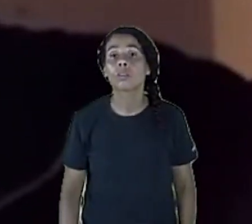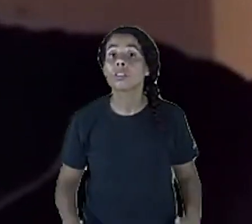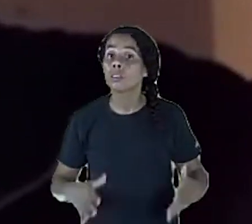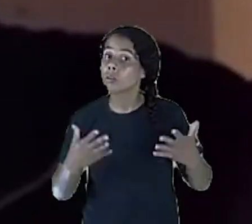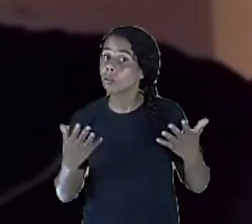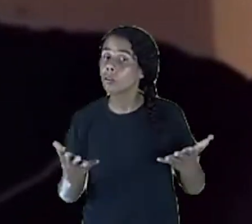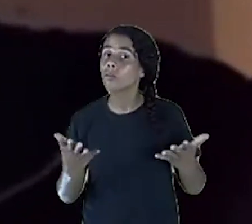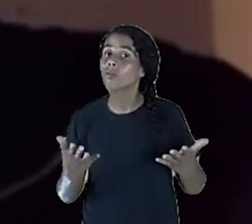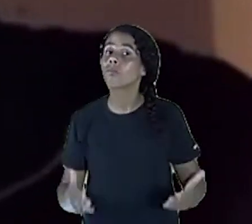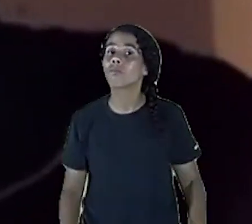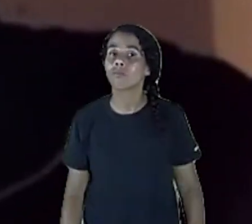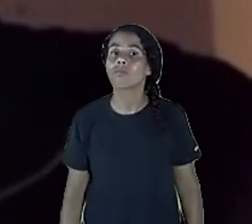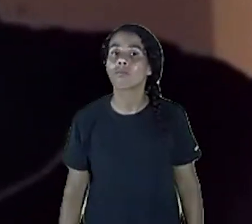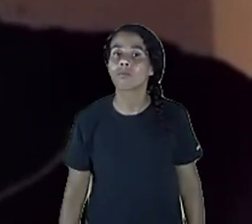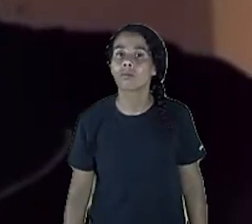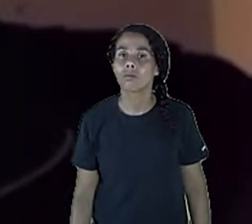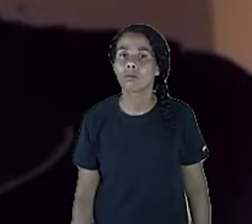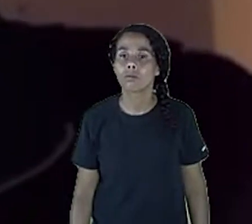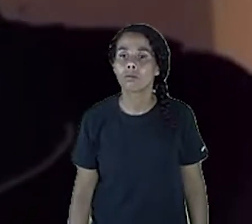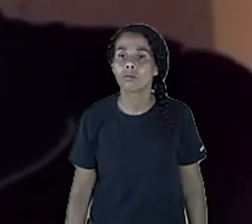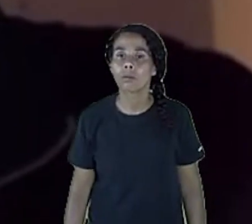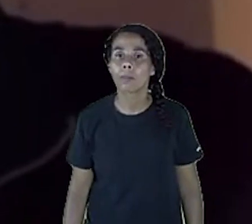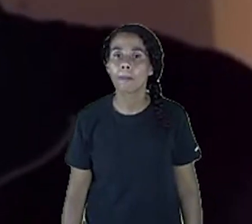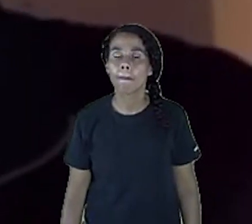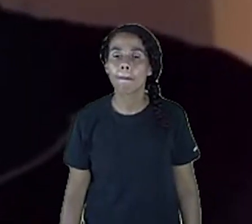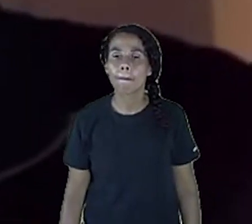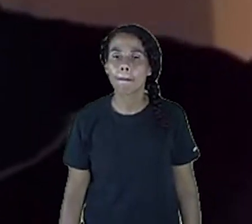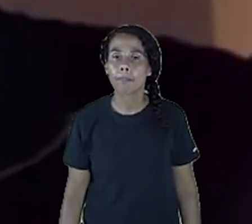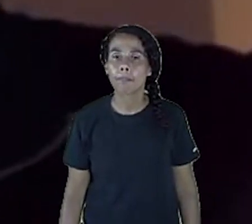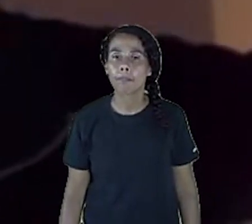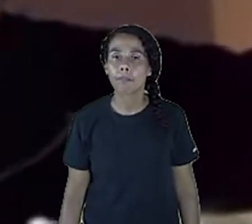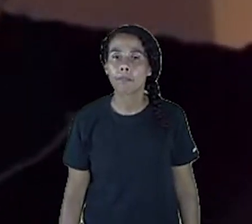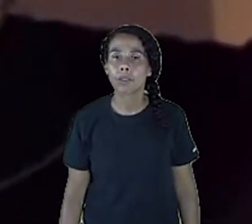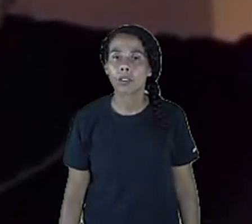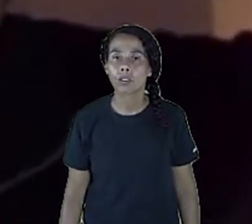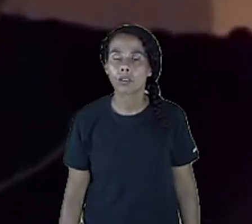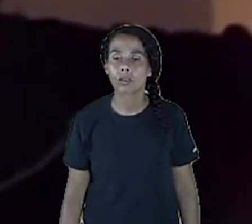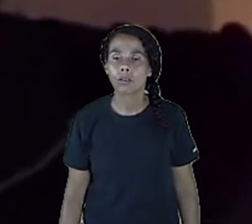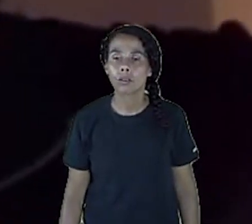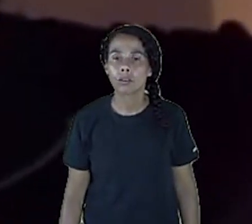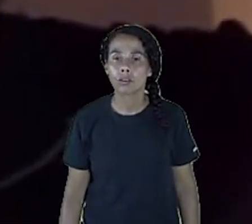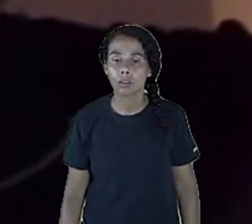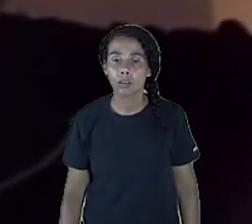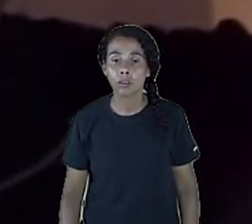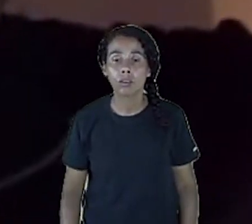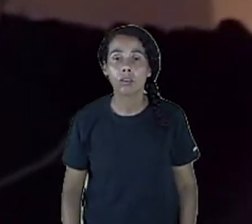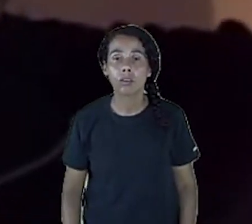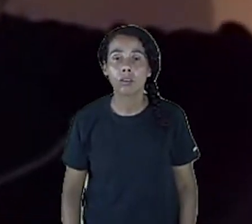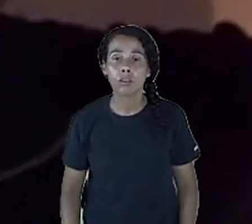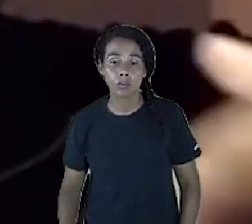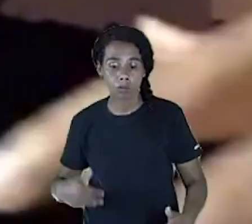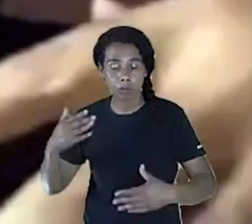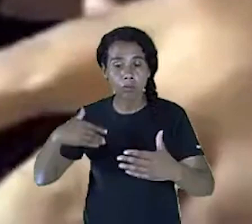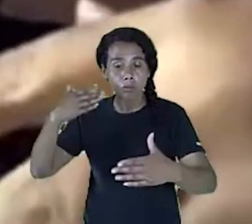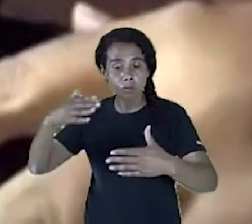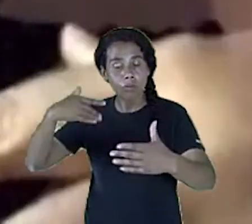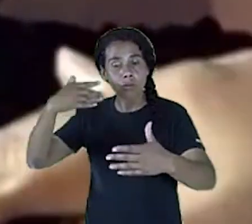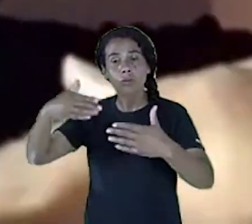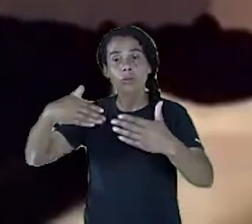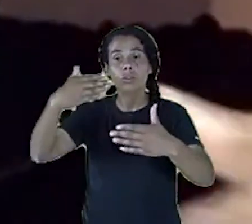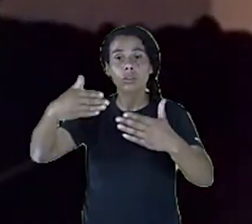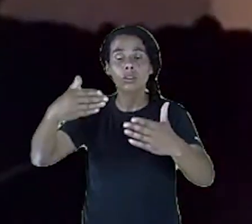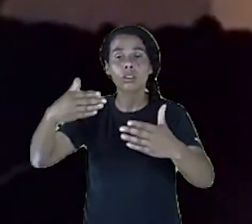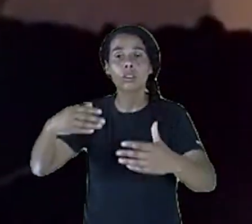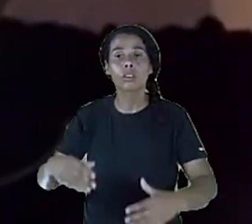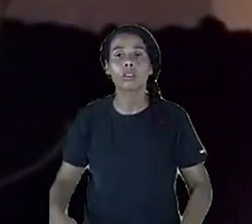em Ituaçu, enfim, os rastros das luzes na